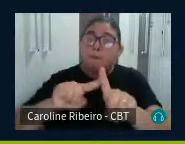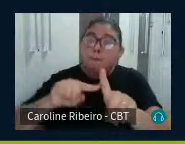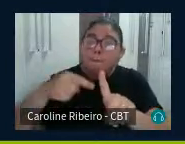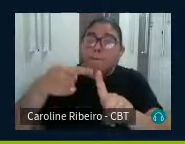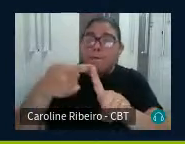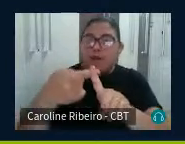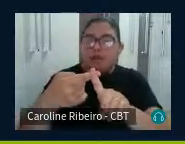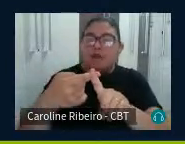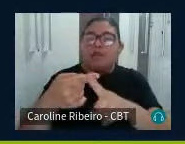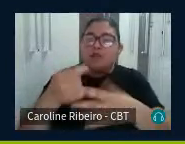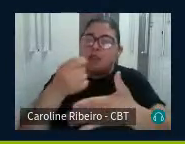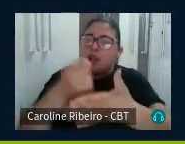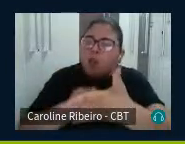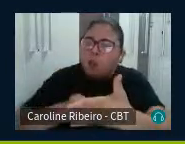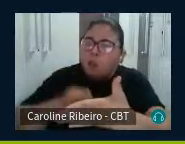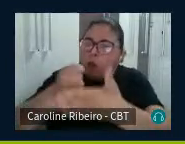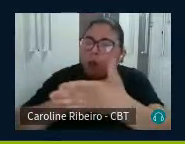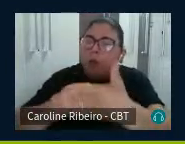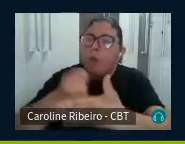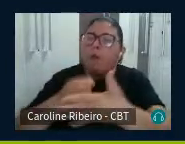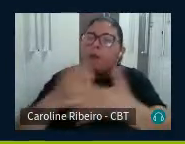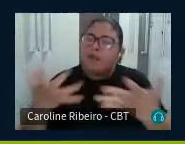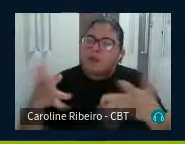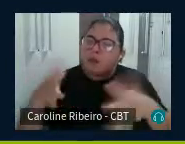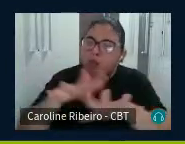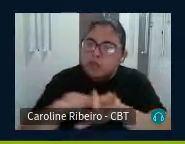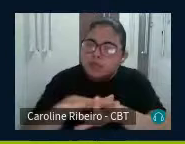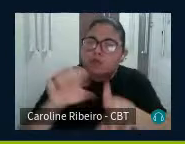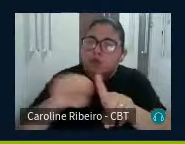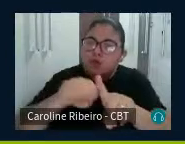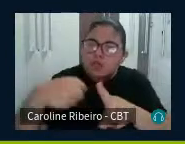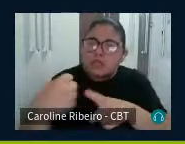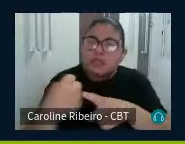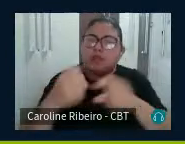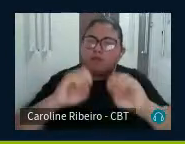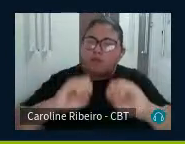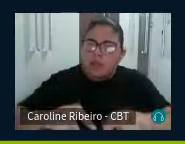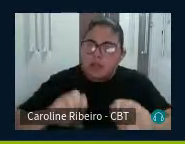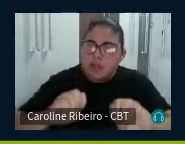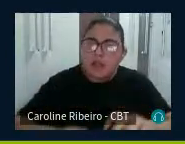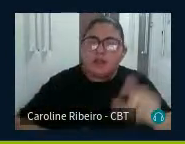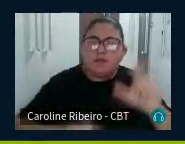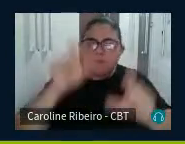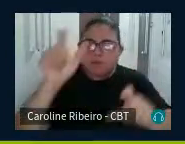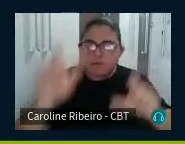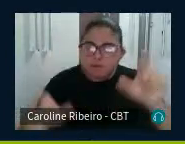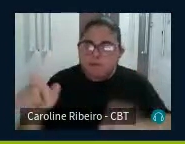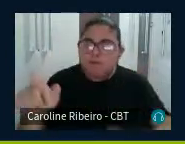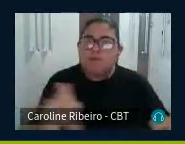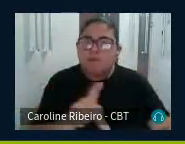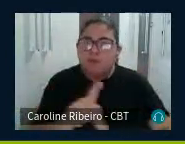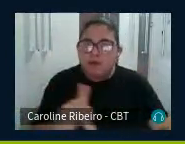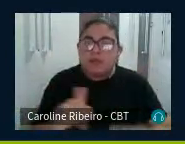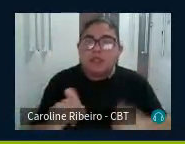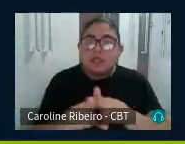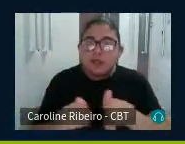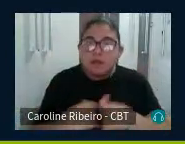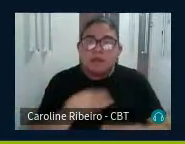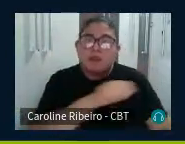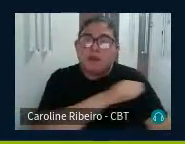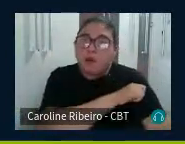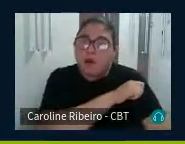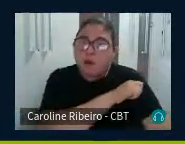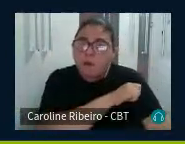todas, trabalhamos de uma maneira articulada com as equipes docentes e os alunos